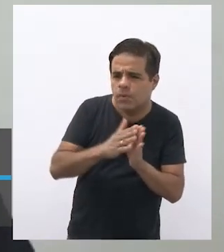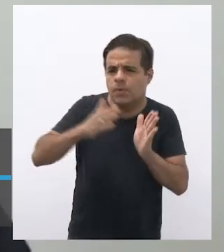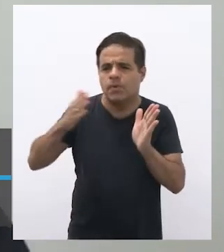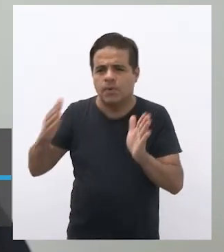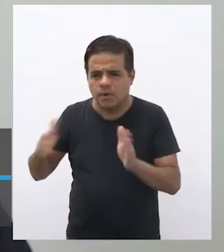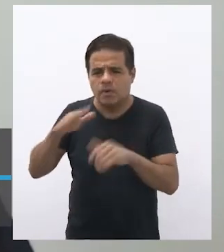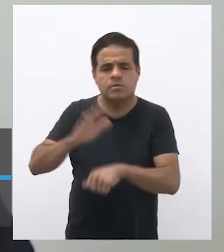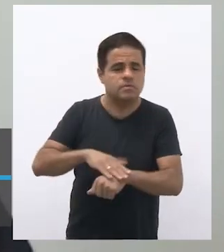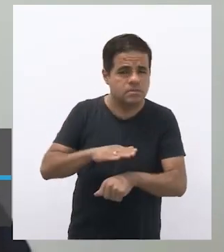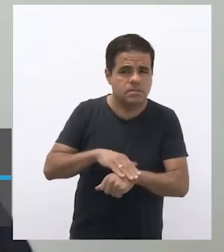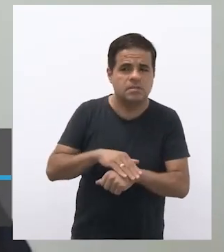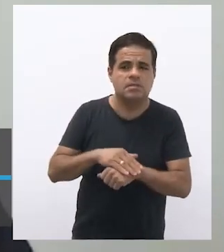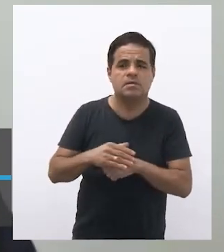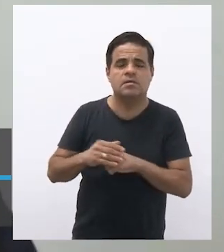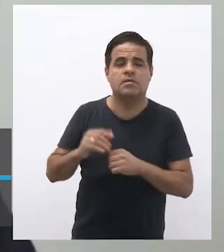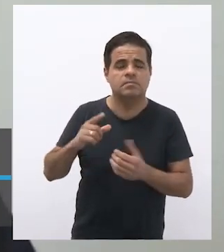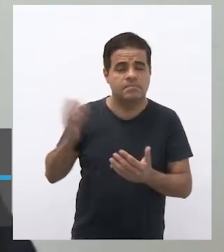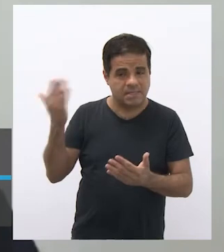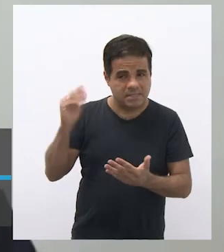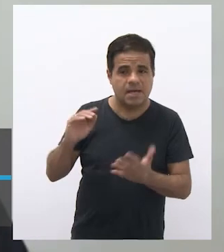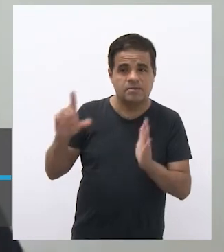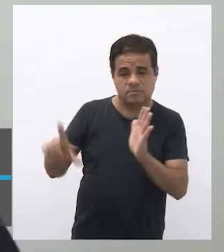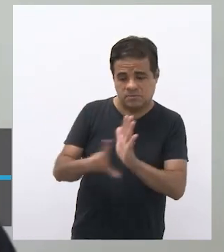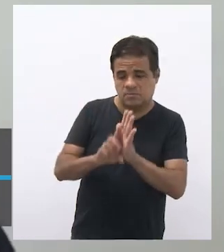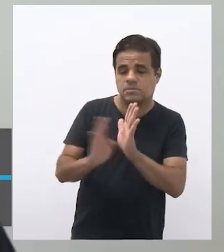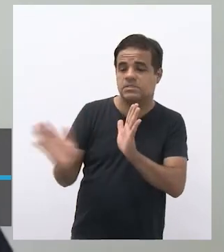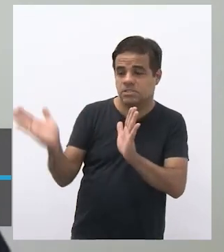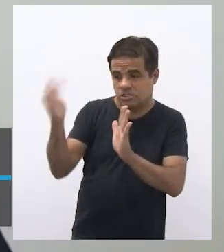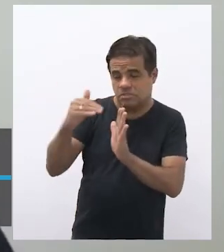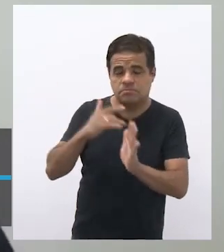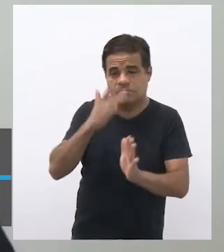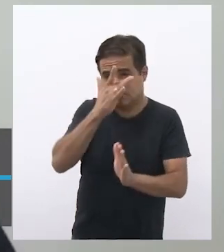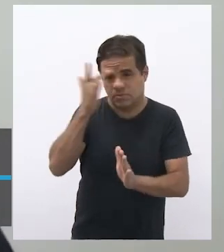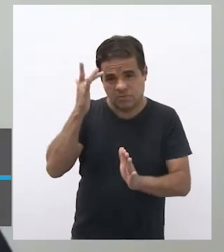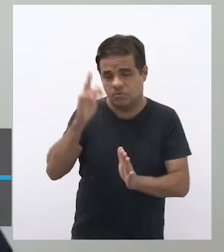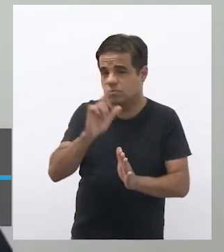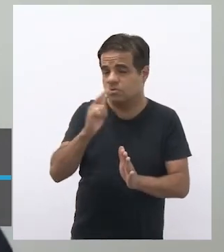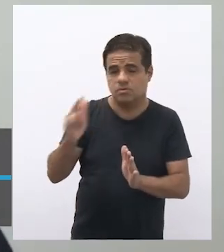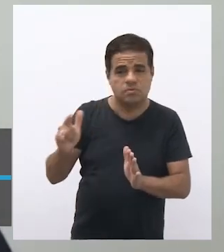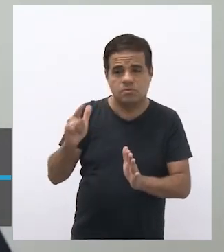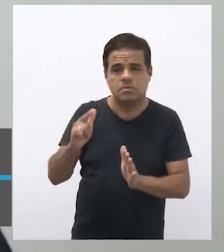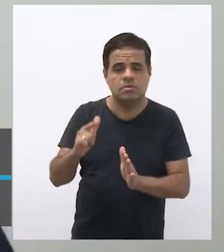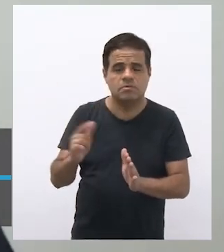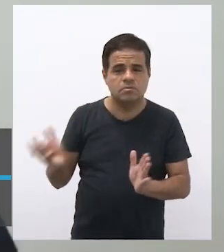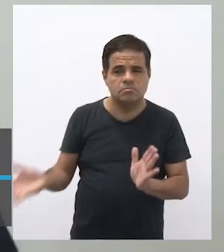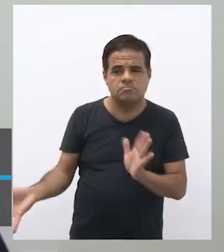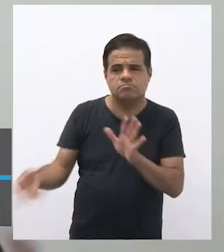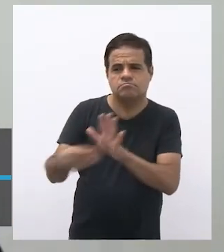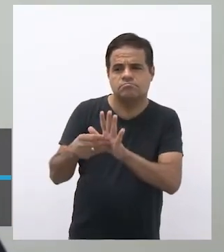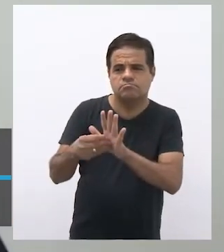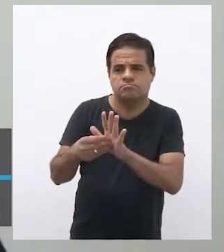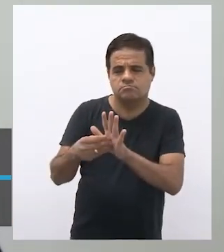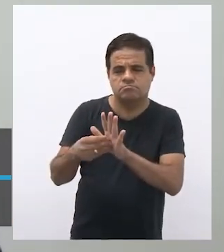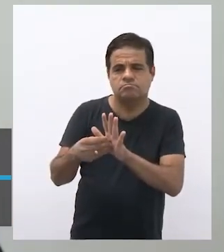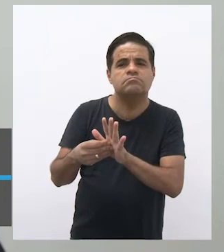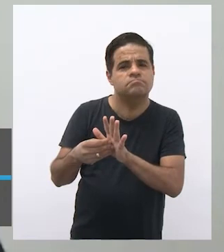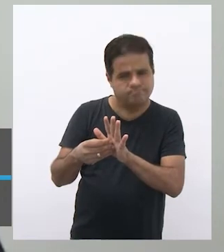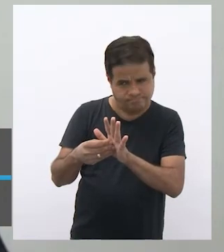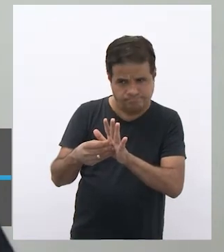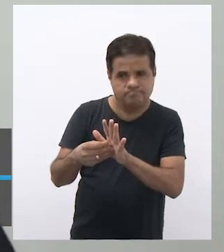no primeiro momento, ele englobava principalmente pessoas que não podiam constituir advogado ou advogada sem prejuízo do